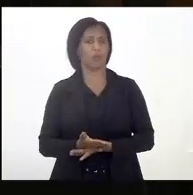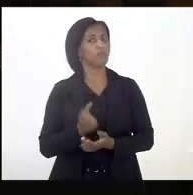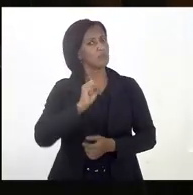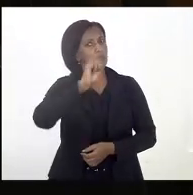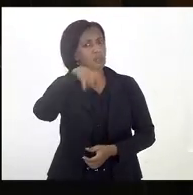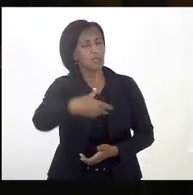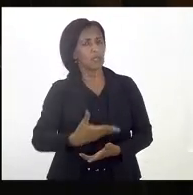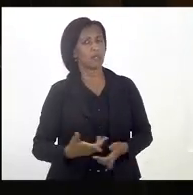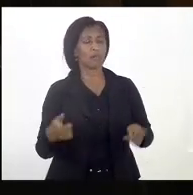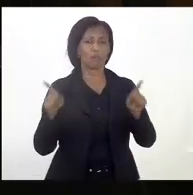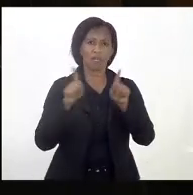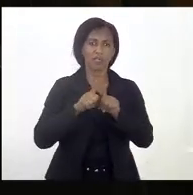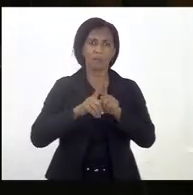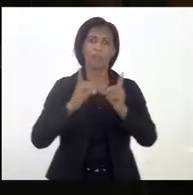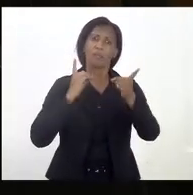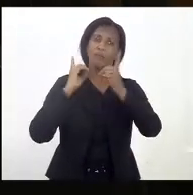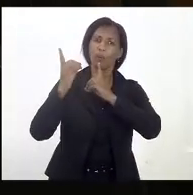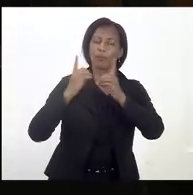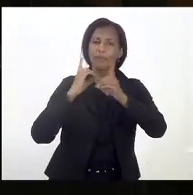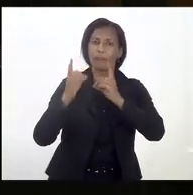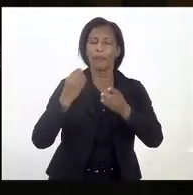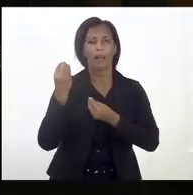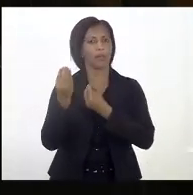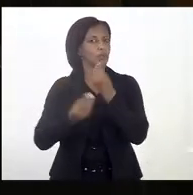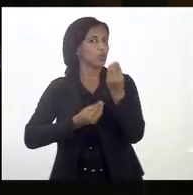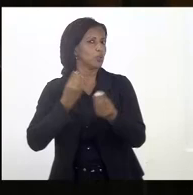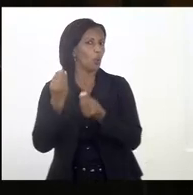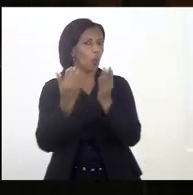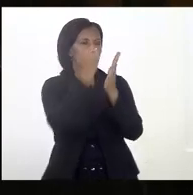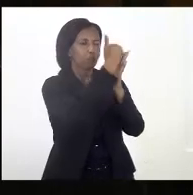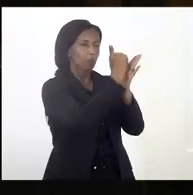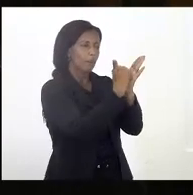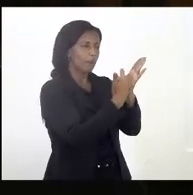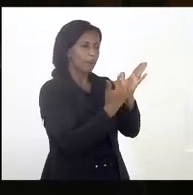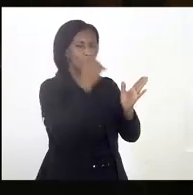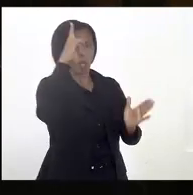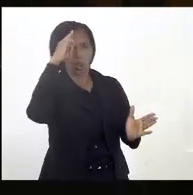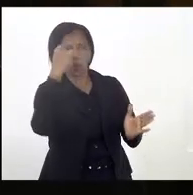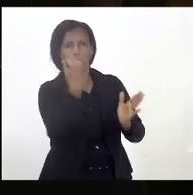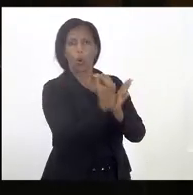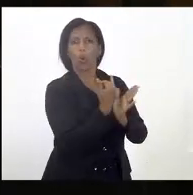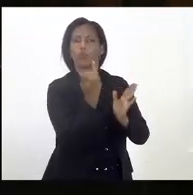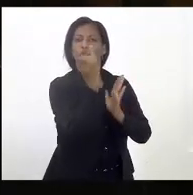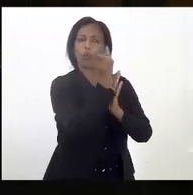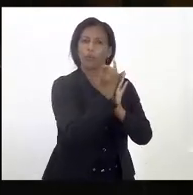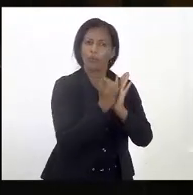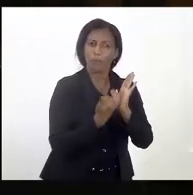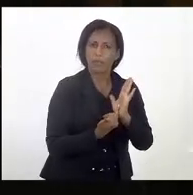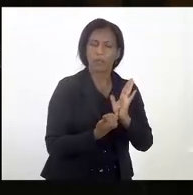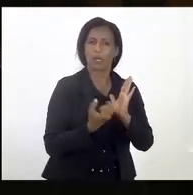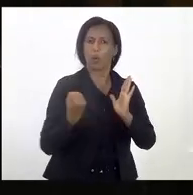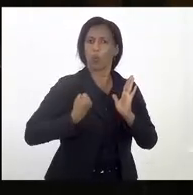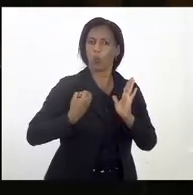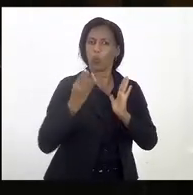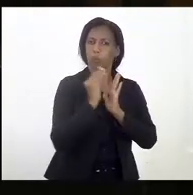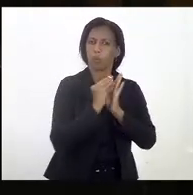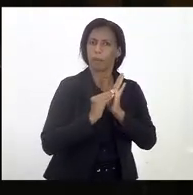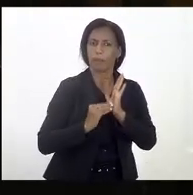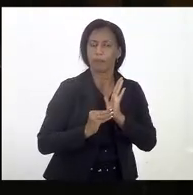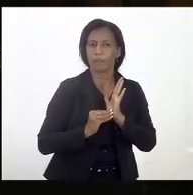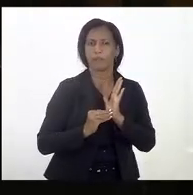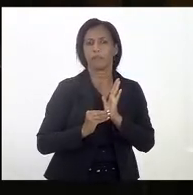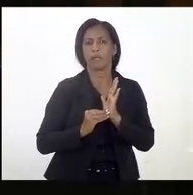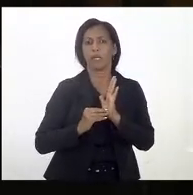sim mas levaram o debate com critérios lógicos com dados com números com o